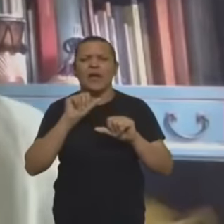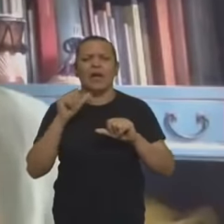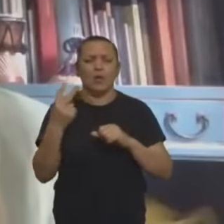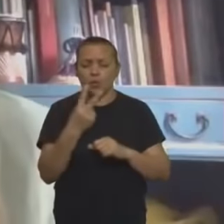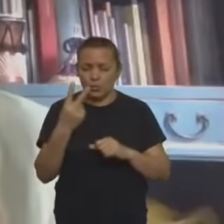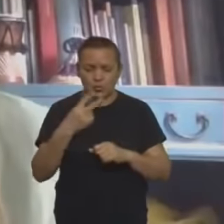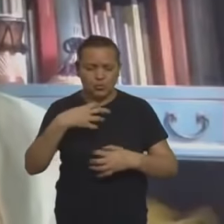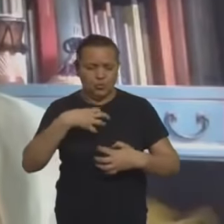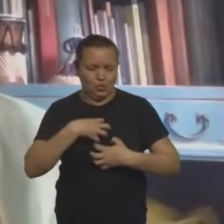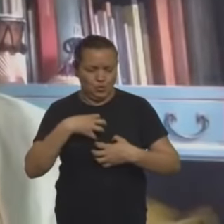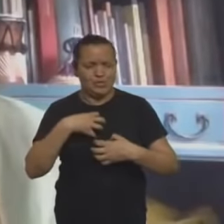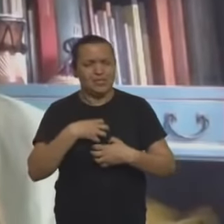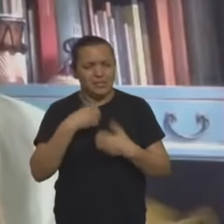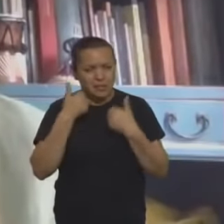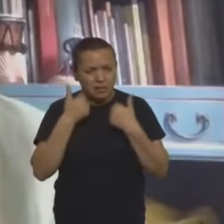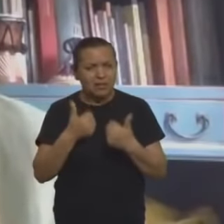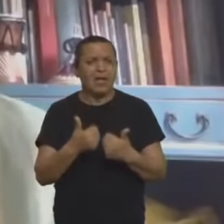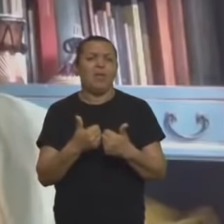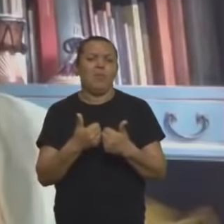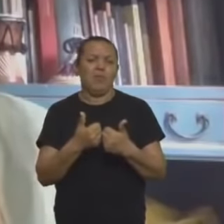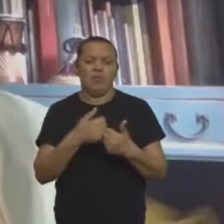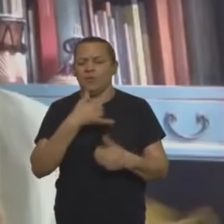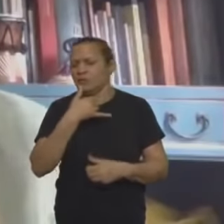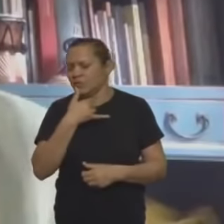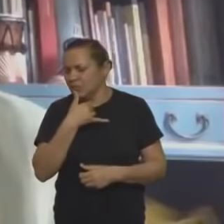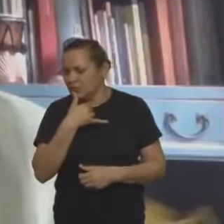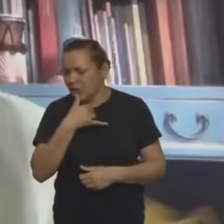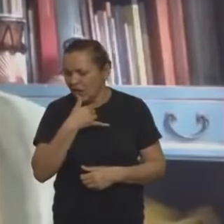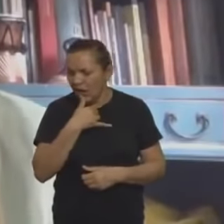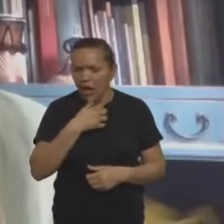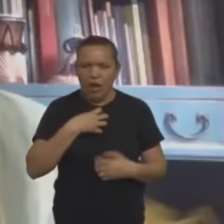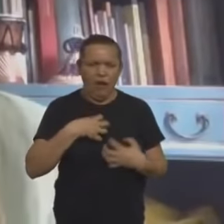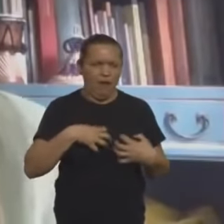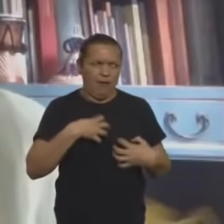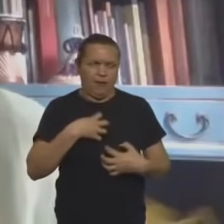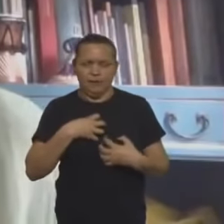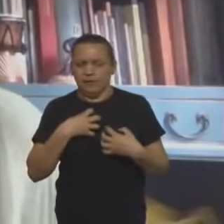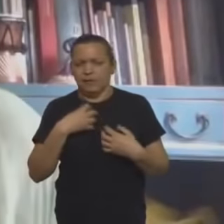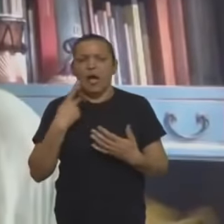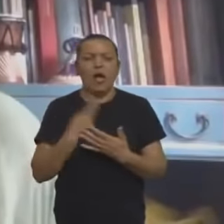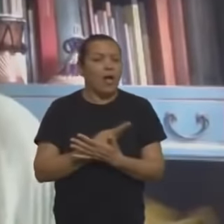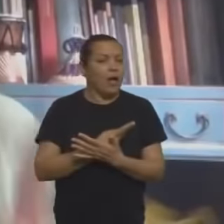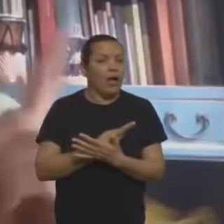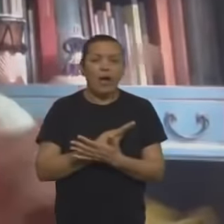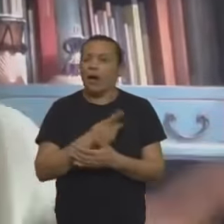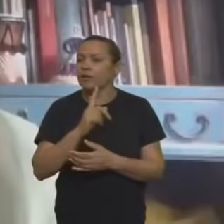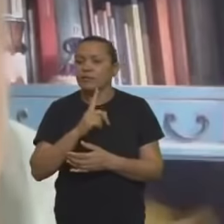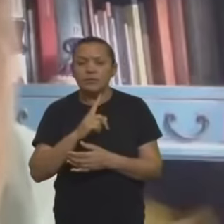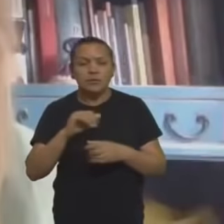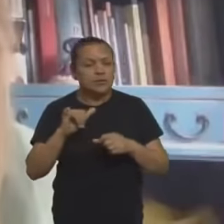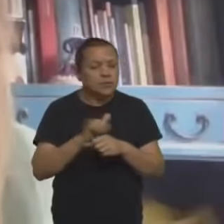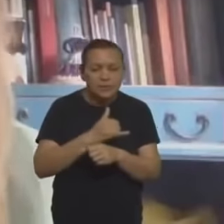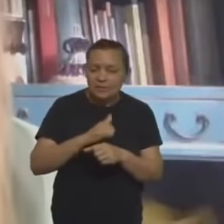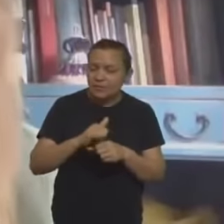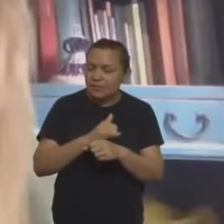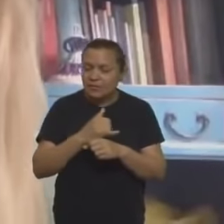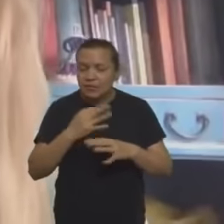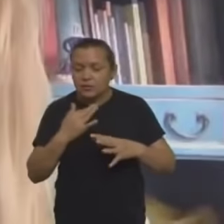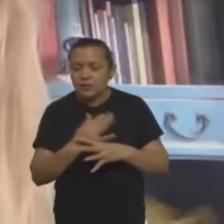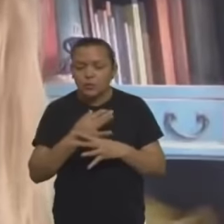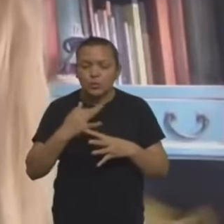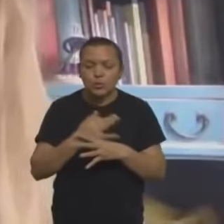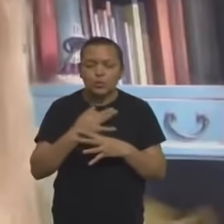que sentir tristeza, sentir raiva não é errado, mas que eu tenho estratégias inteligentes de lidar com